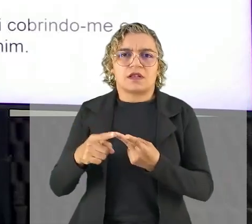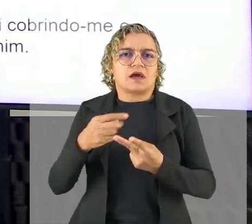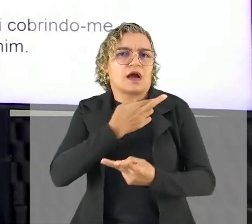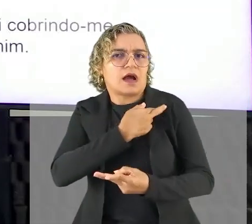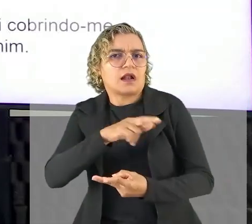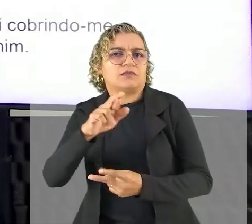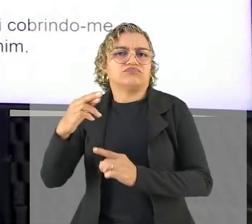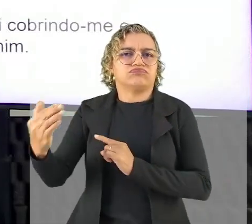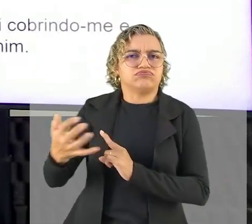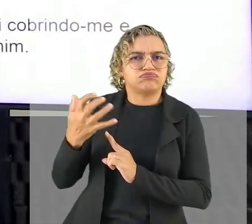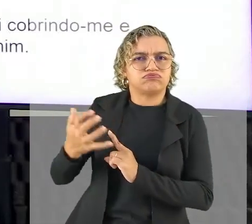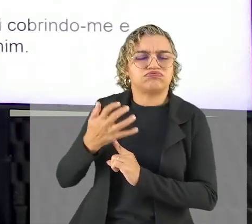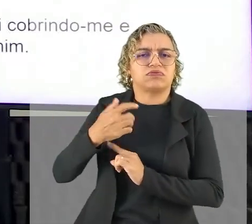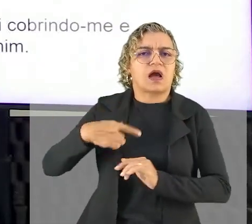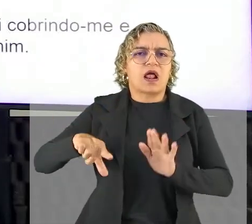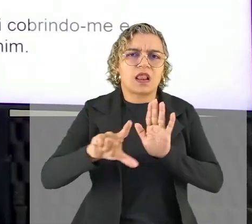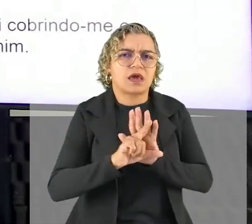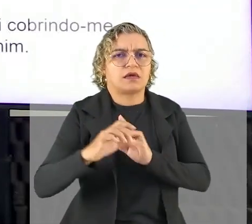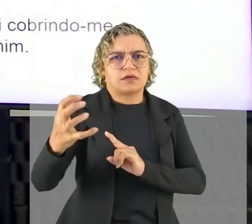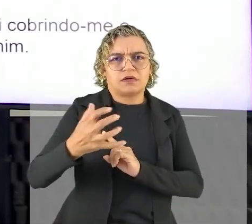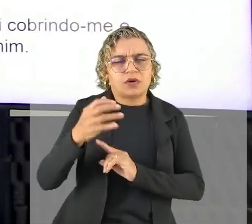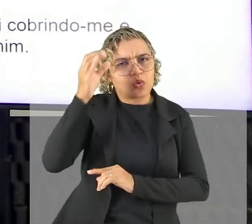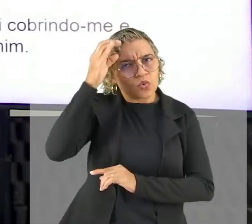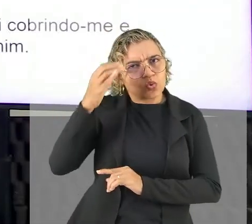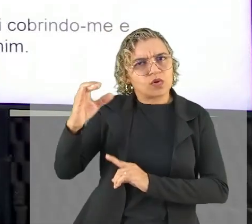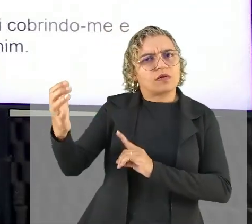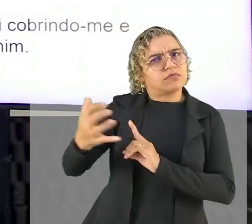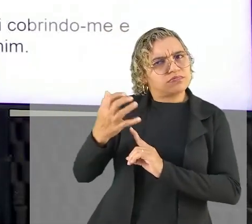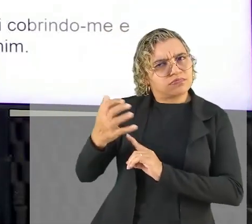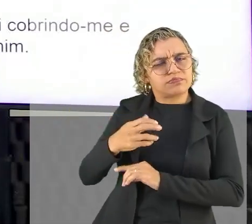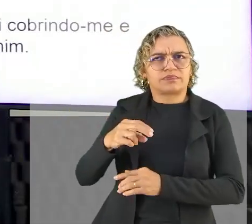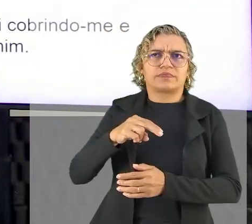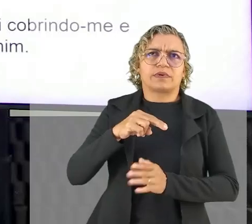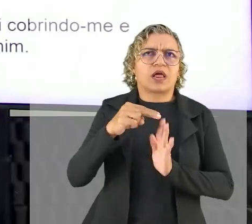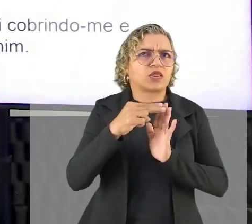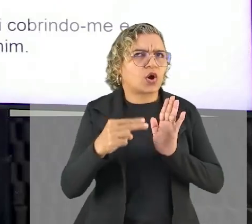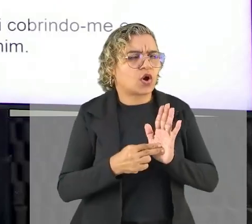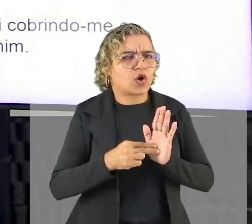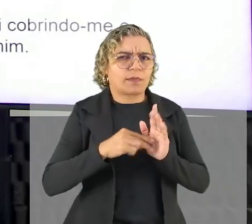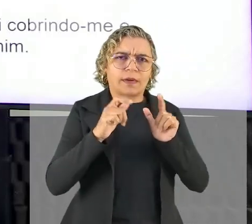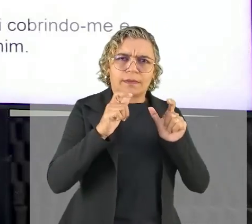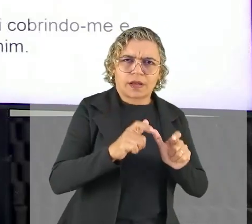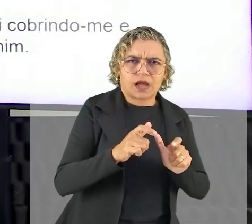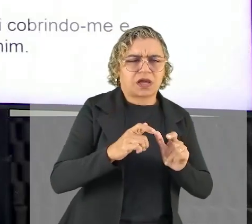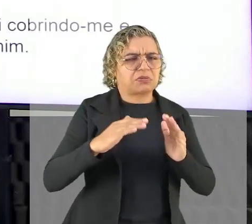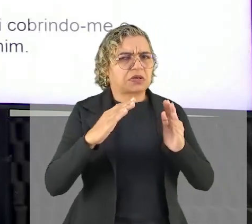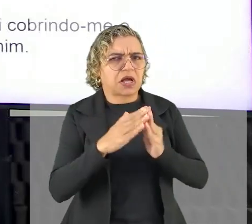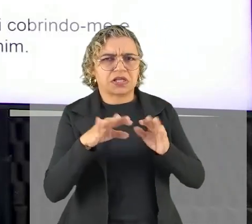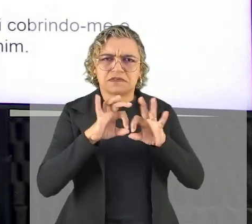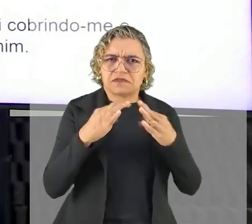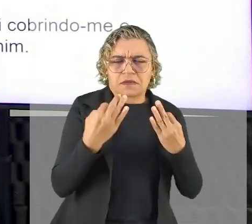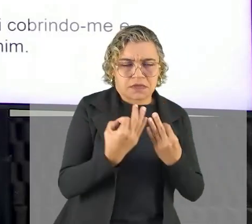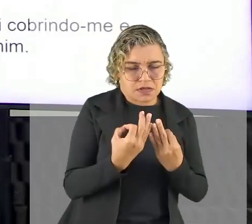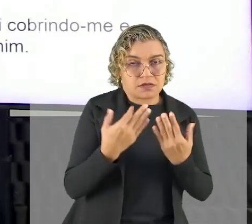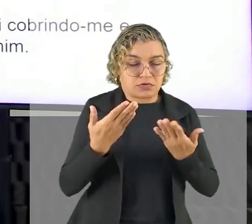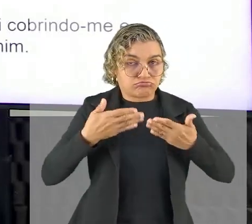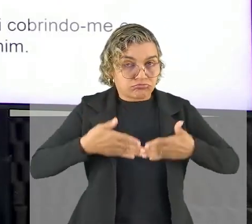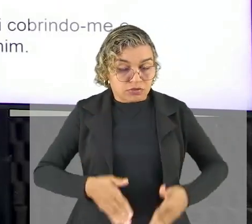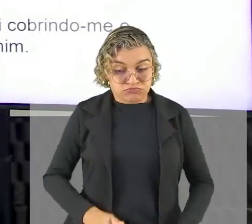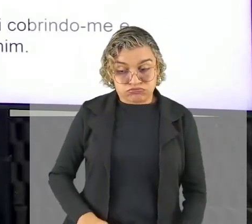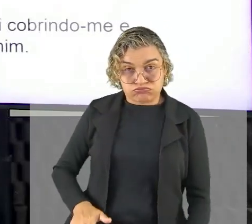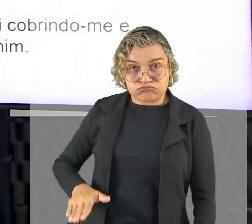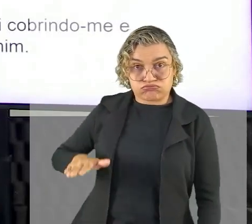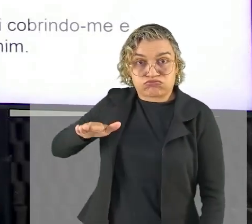seja a lei, seja a cultura, seja a norma do bairro, seja a norma da cidade, a norma da casa, enfim. Nascemos e